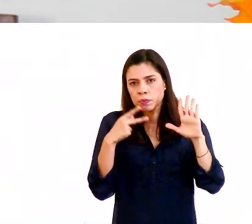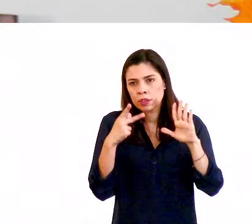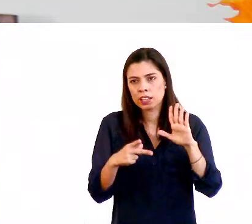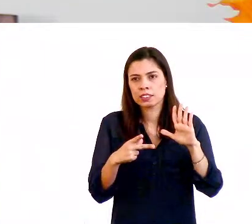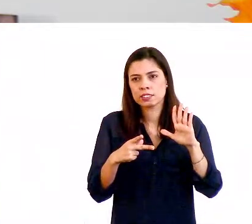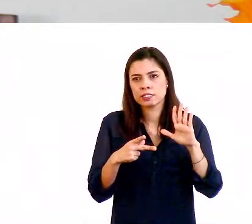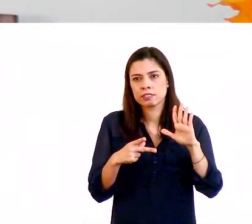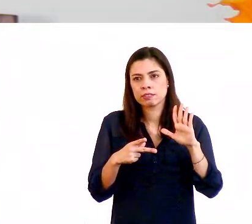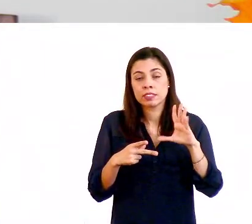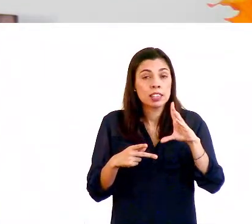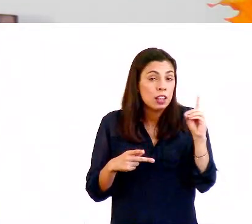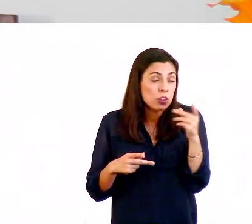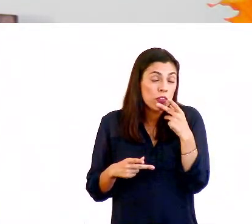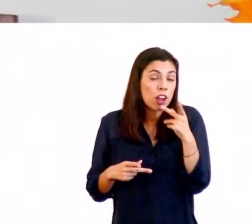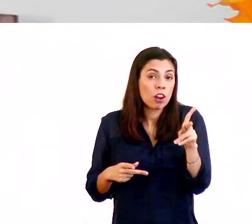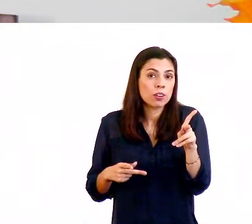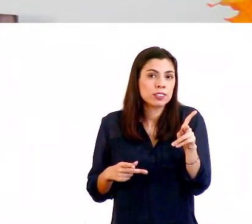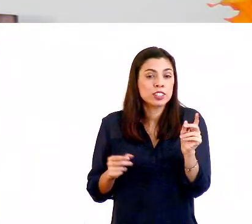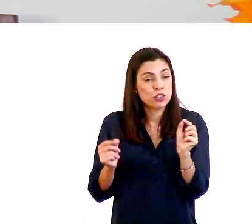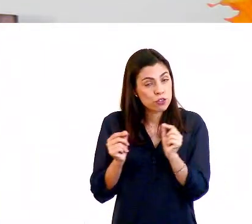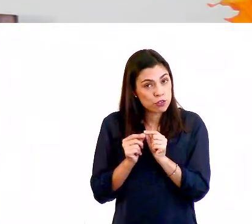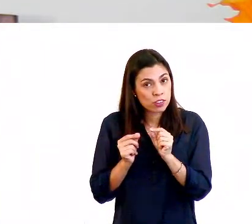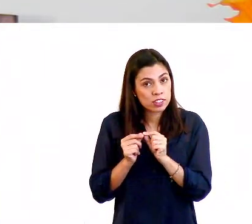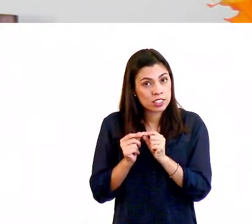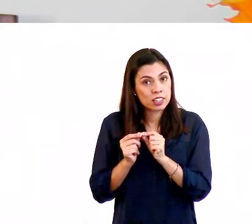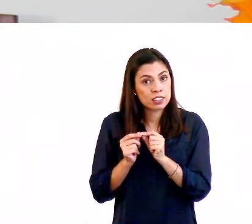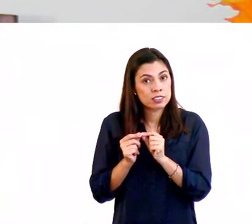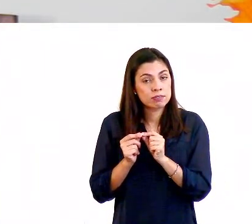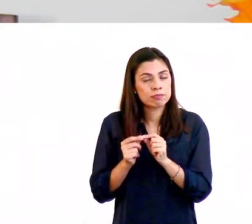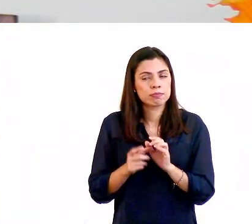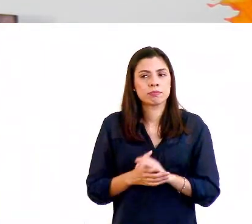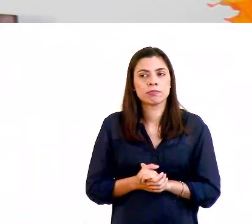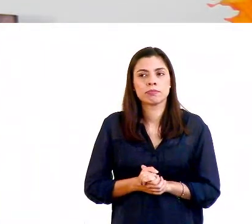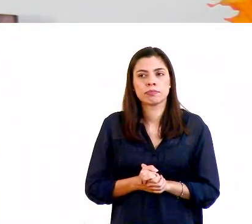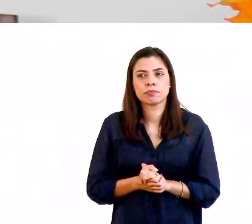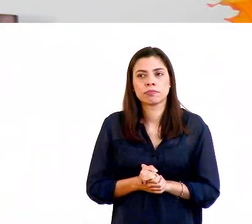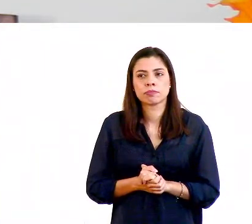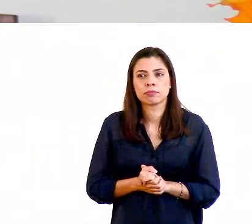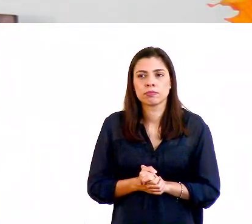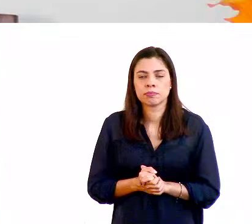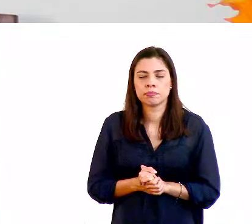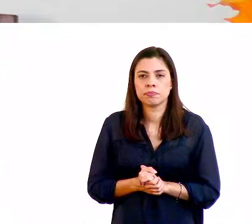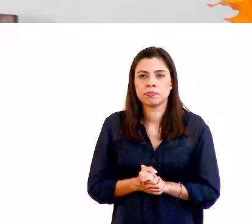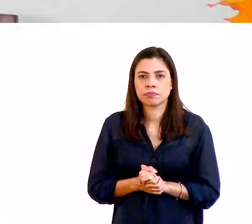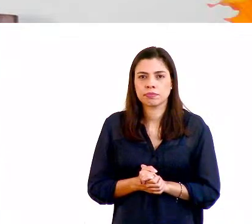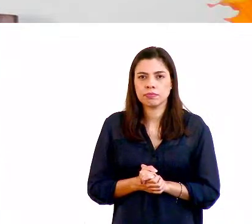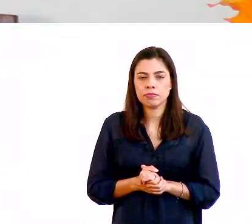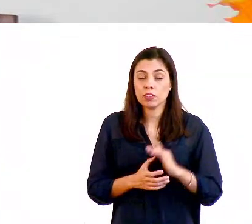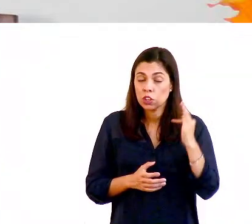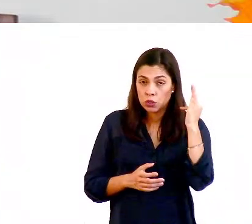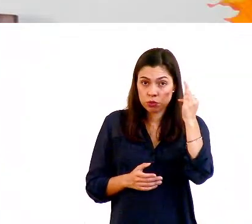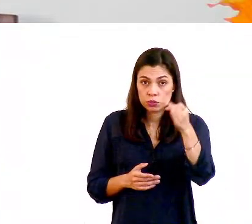No que Ele disse que ia fazer e fez. E fará o que falta.